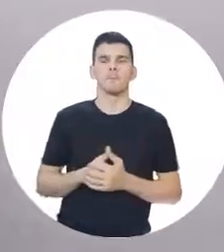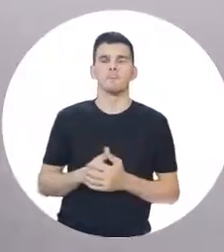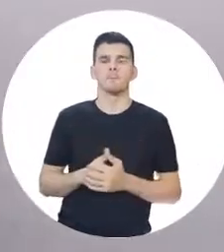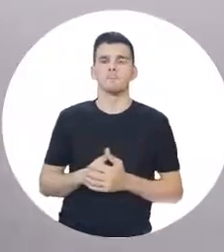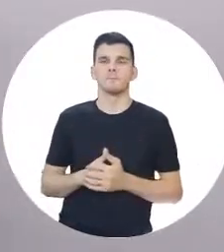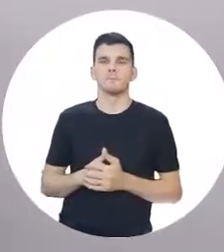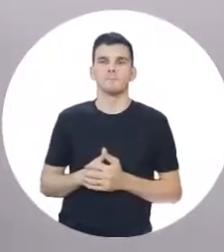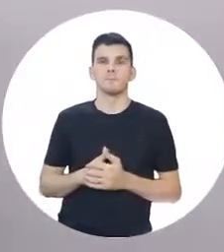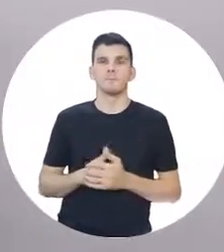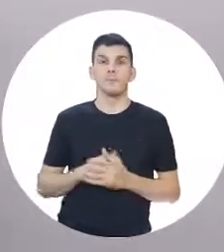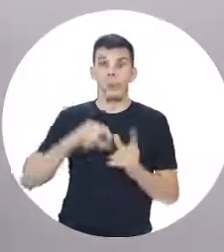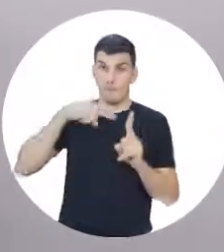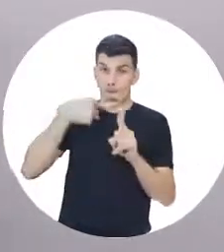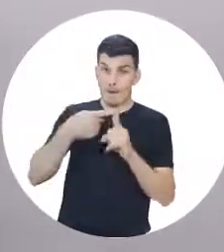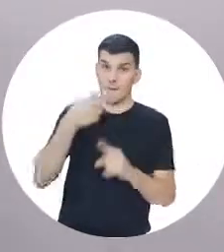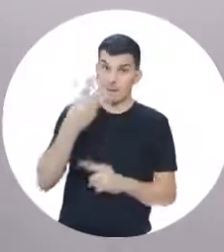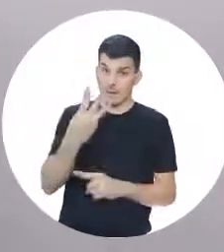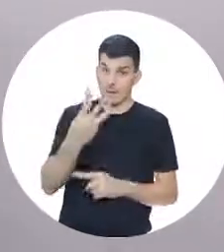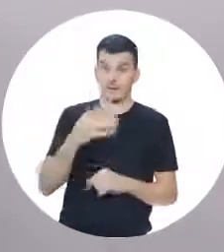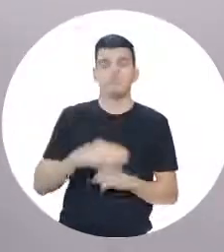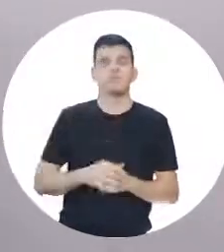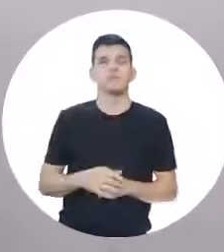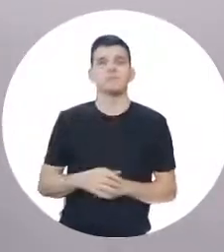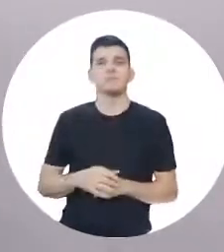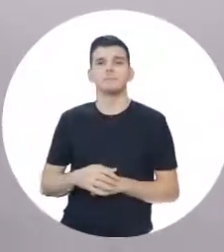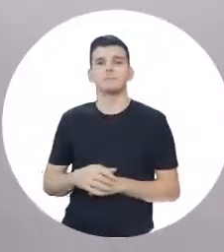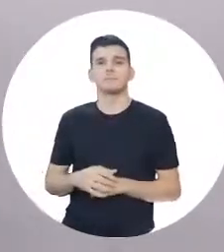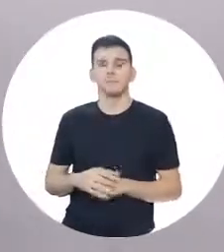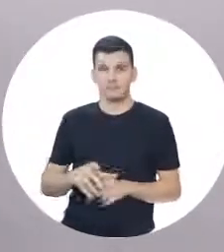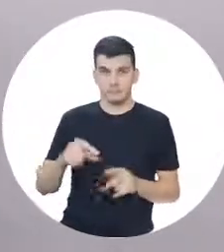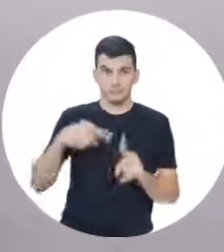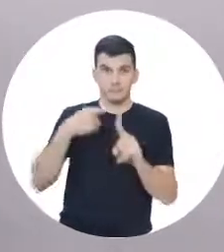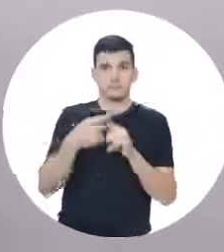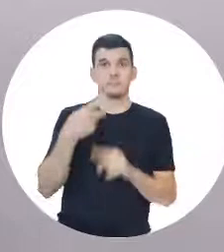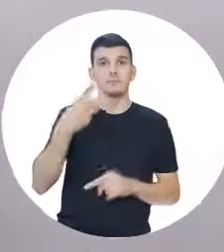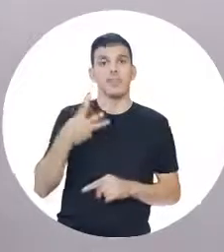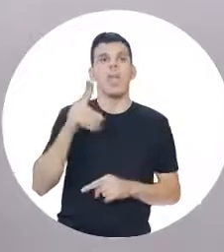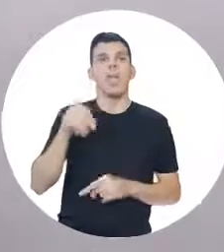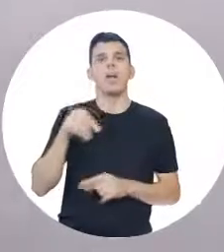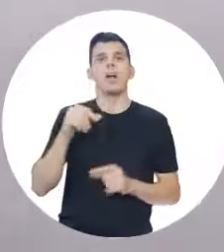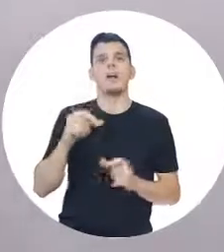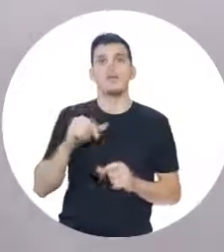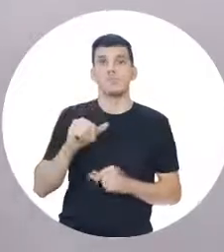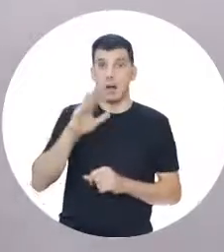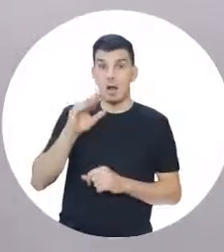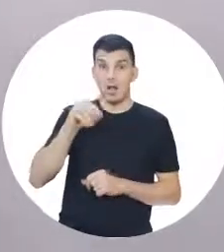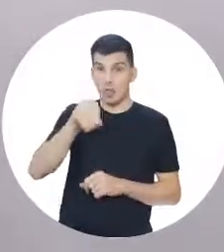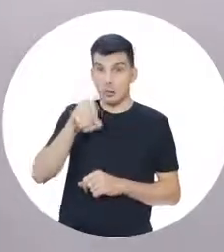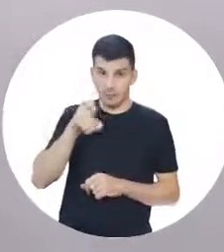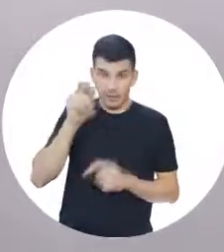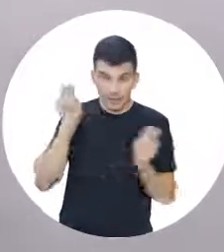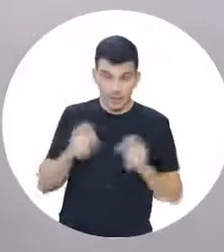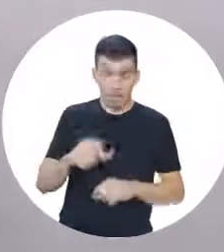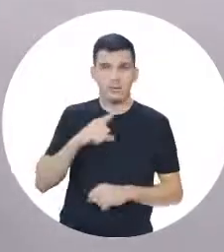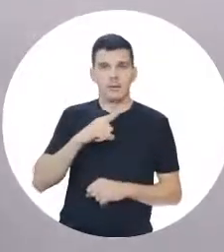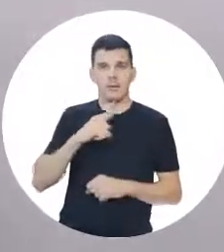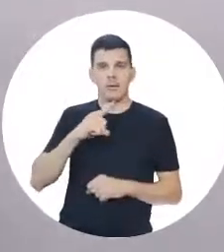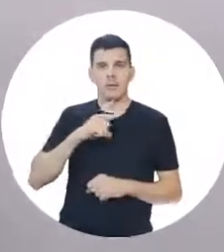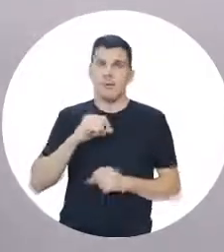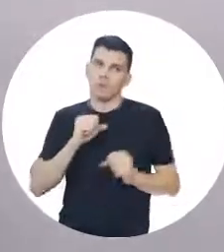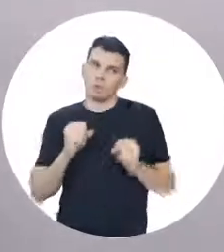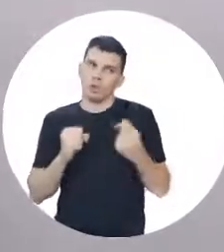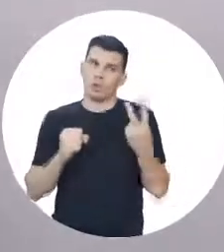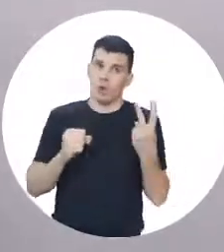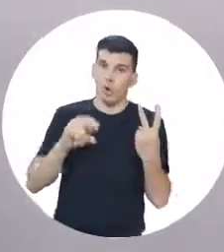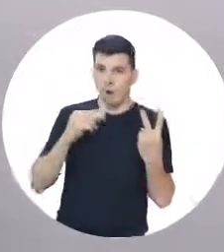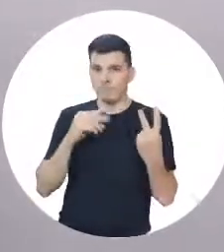Certo? O NOX do ferro aqui é mais 3. Mais 3 é o maior NOX que ele pode ter. Ferro pode ser